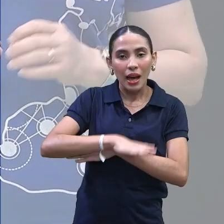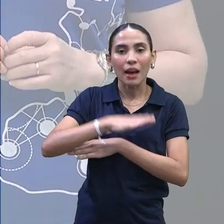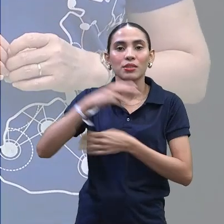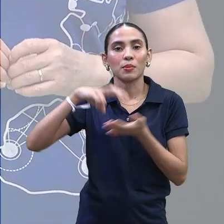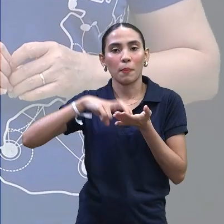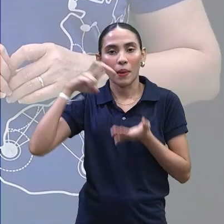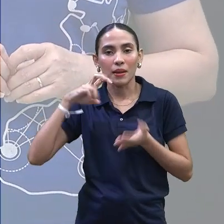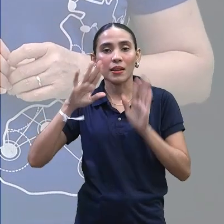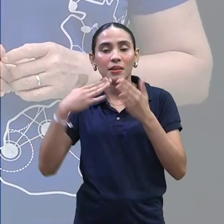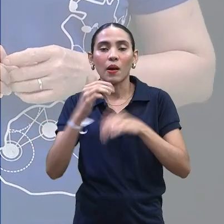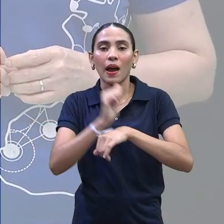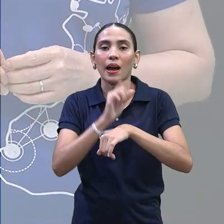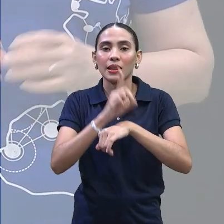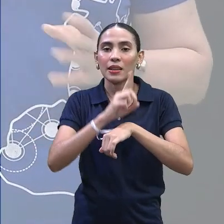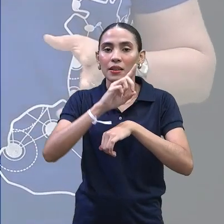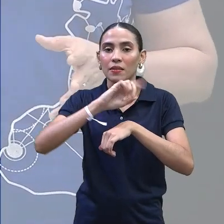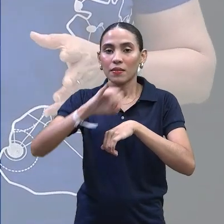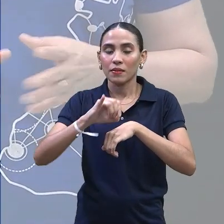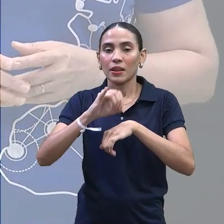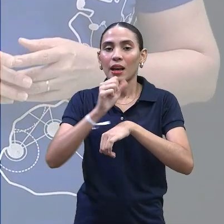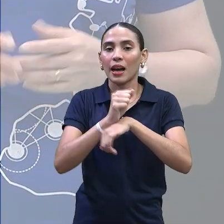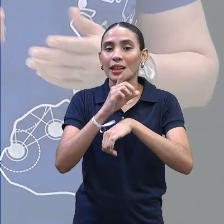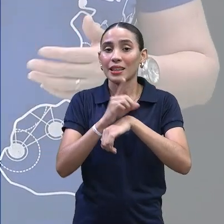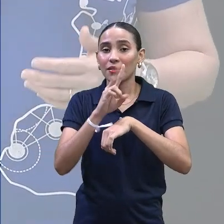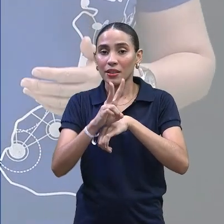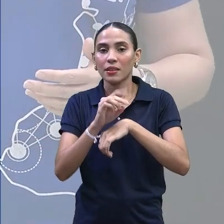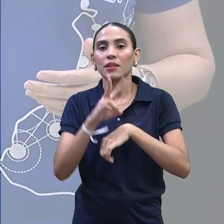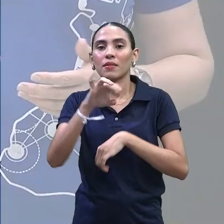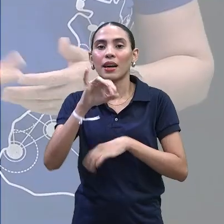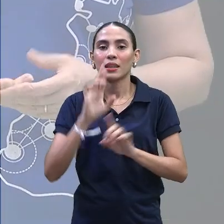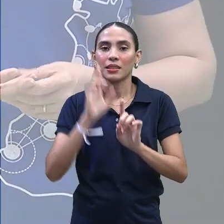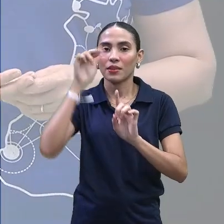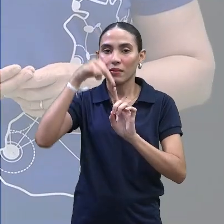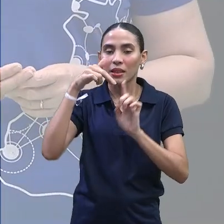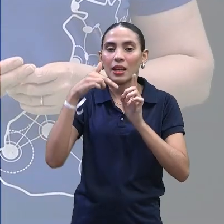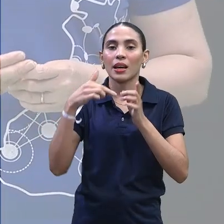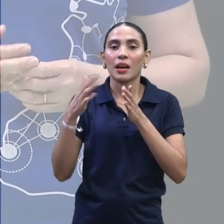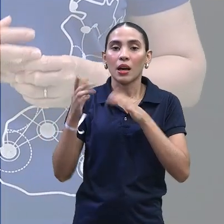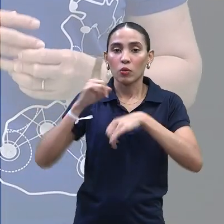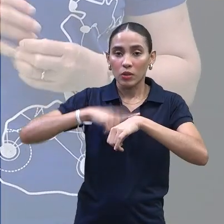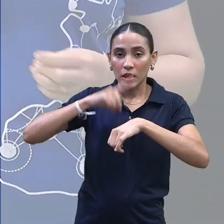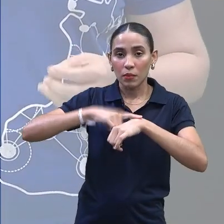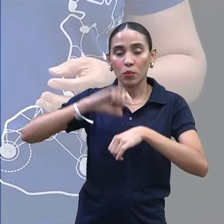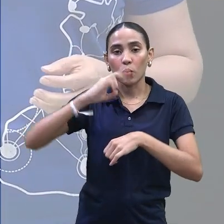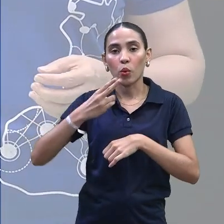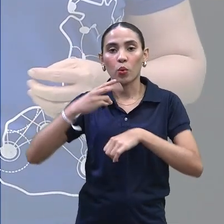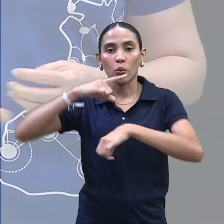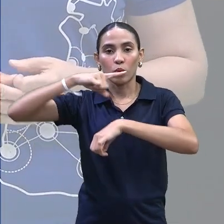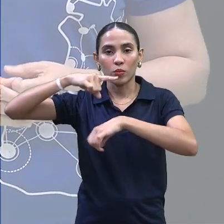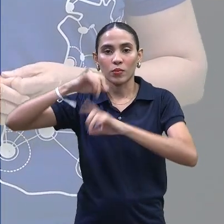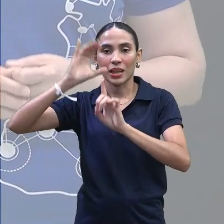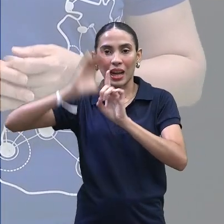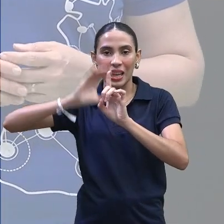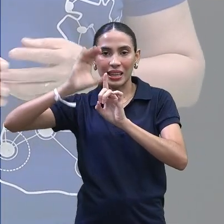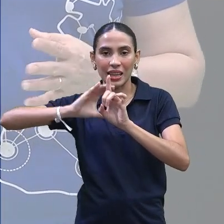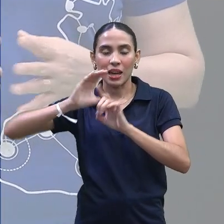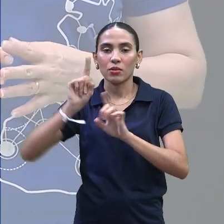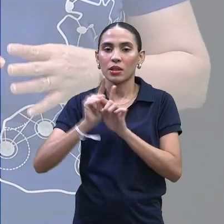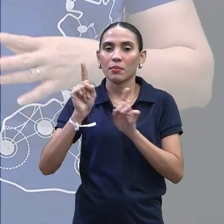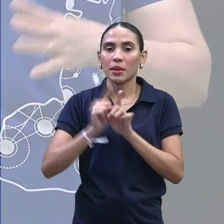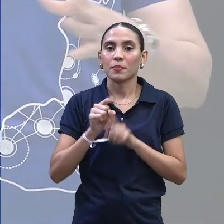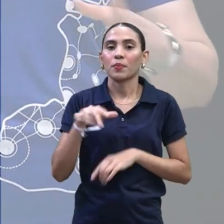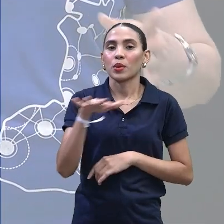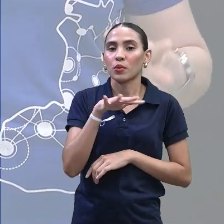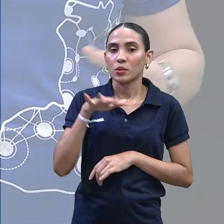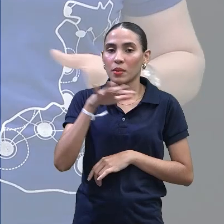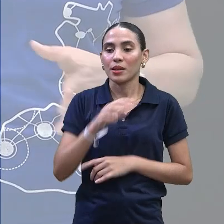são advérbios que vão indicar o tempo. Ou o tempo cronológico mesmo, né, do calendário. O